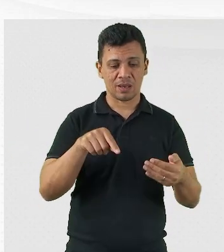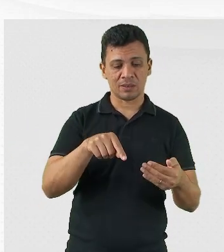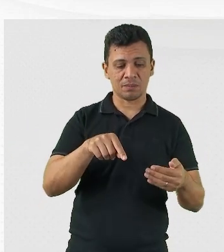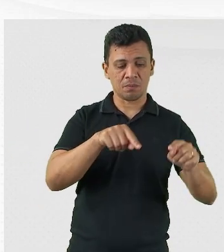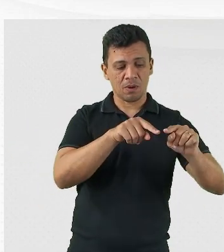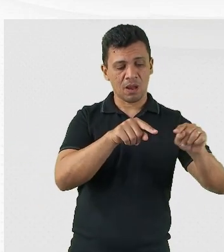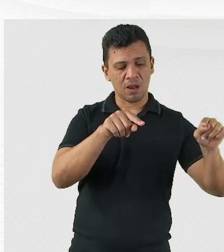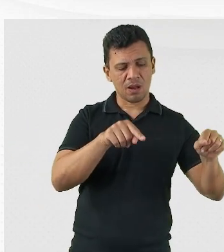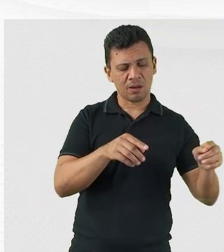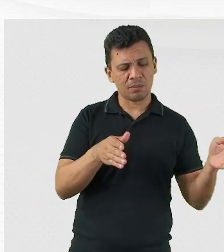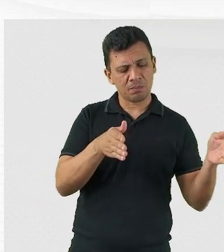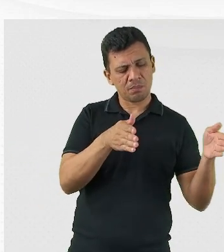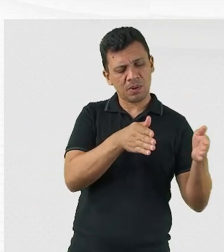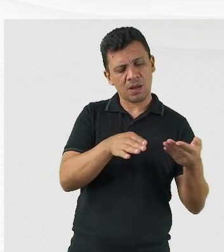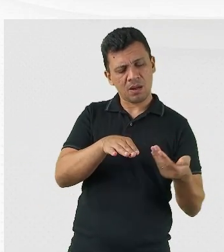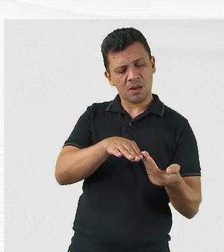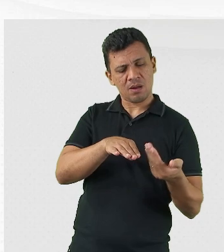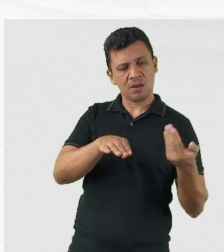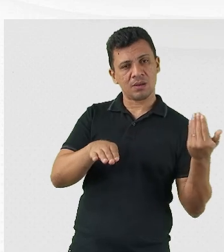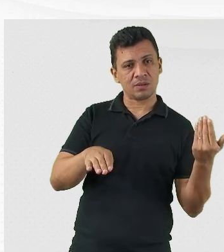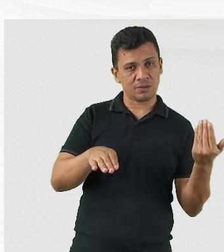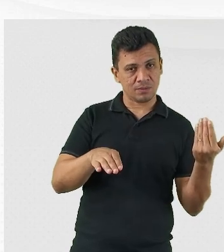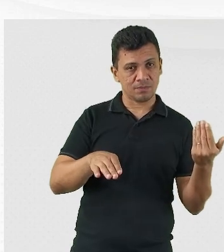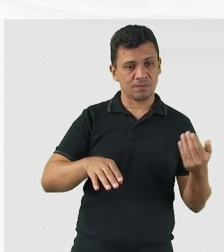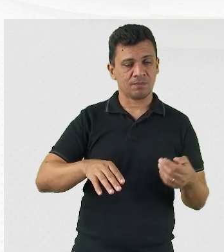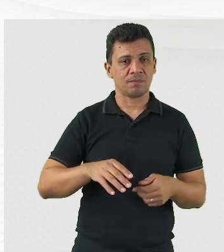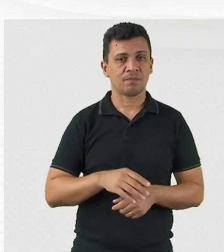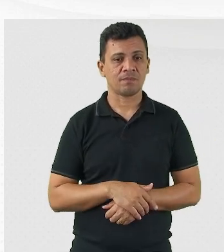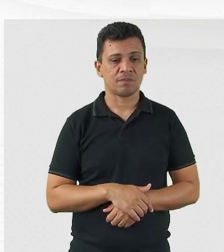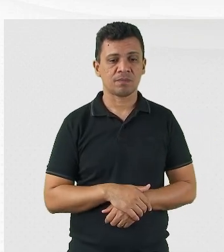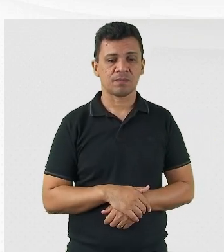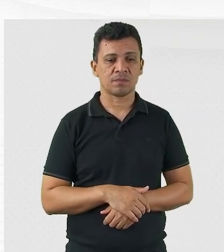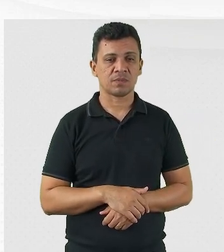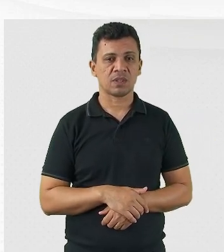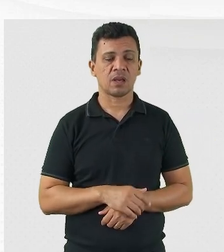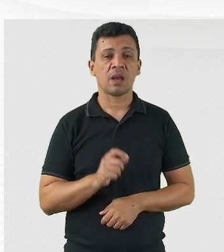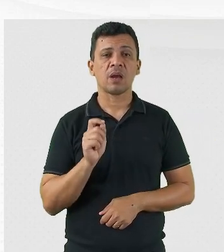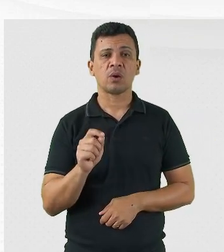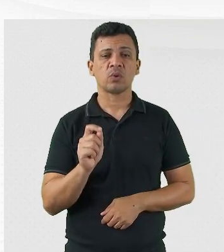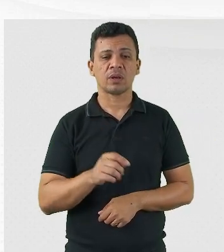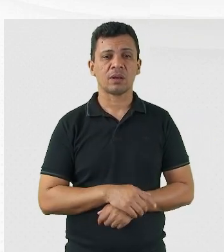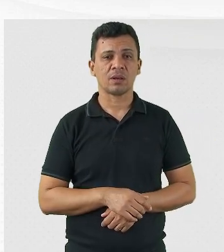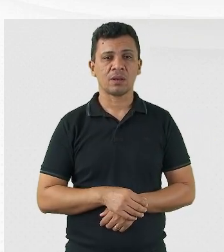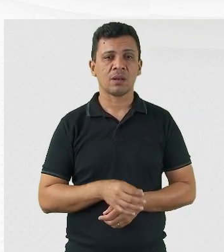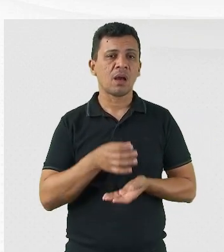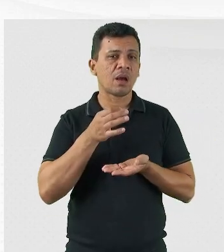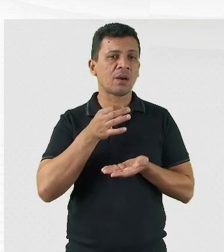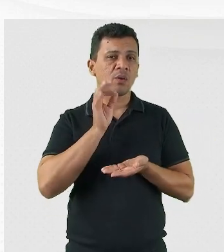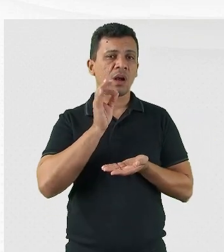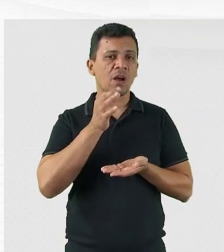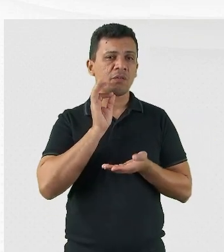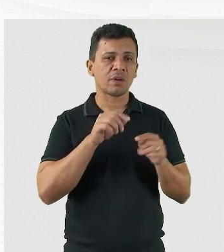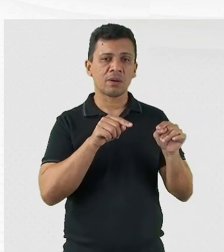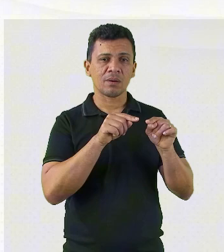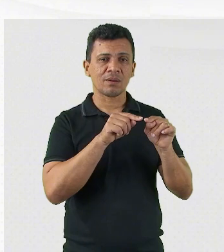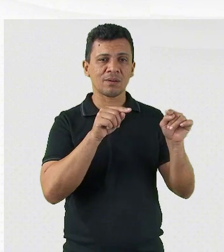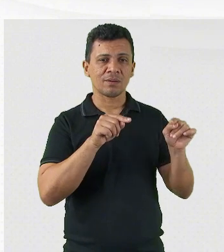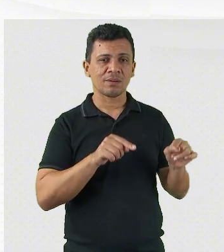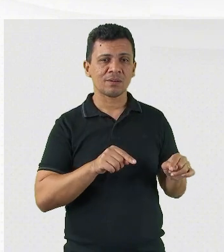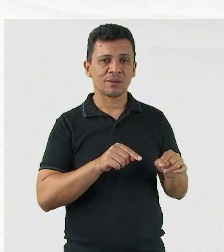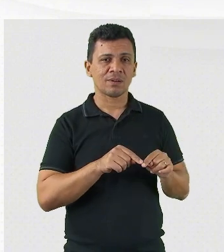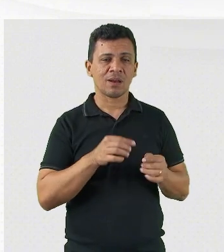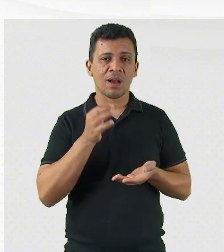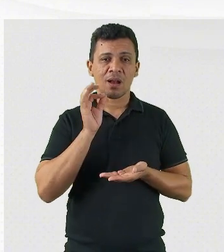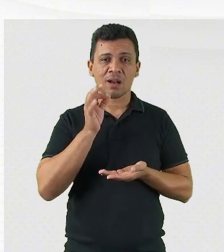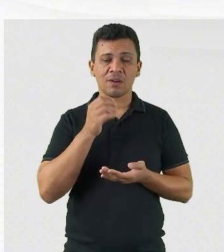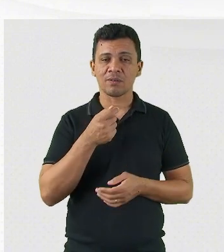começo. Atrás, onde fica essa área pequena, é o café. Esse café, em inglês,